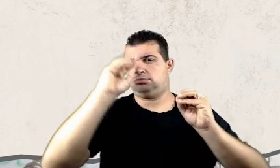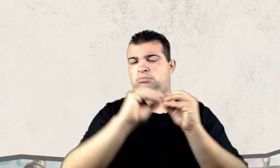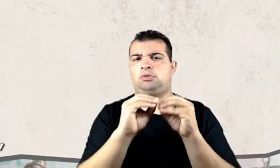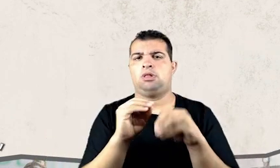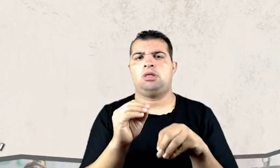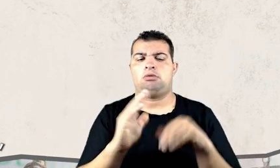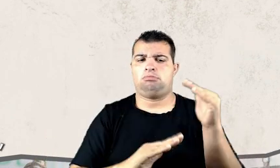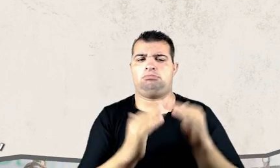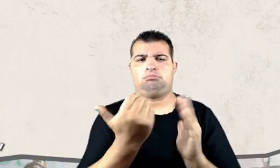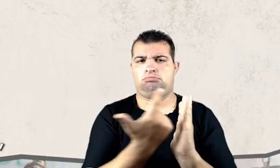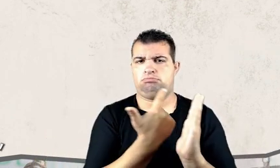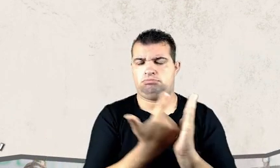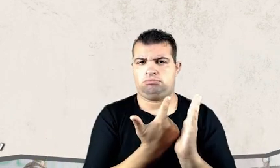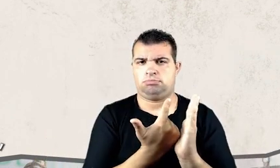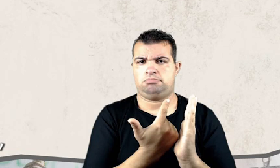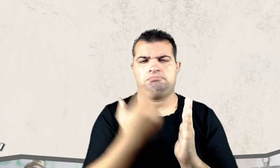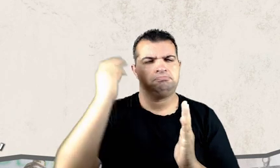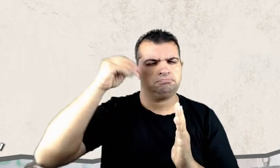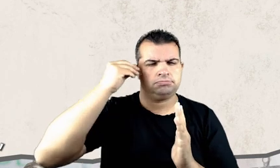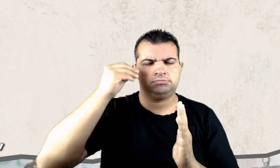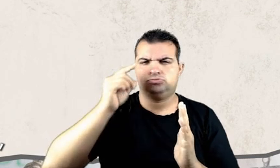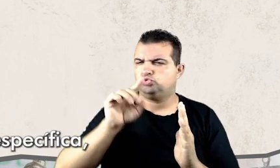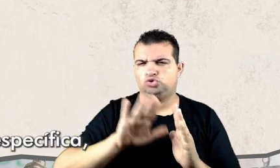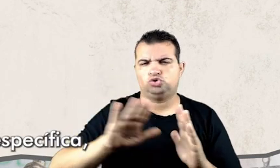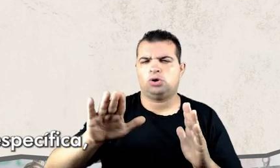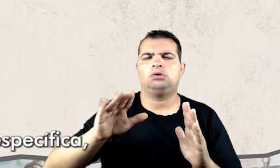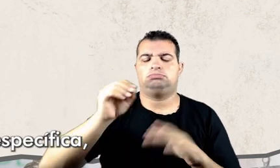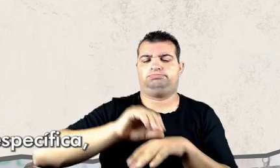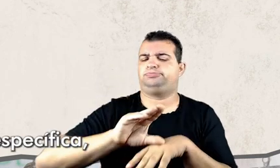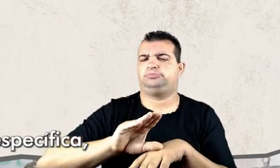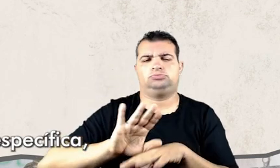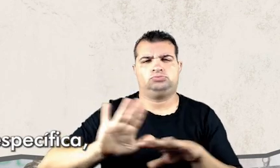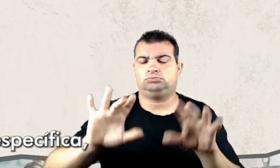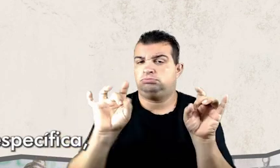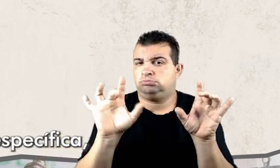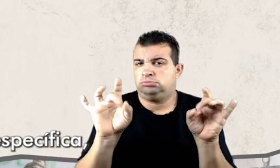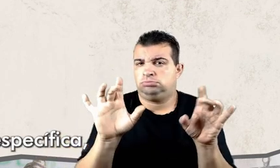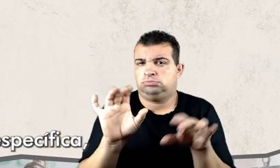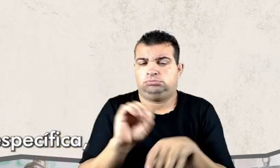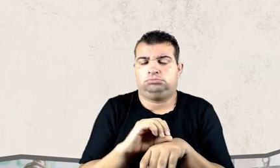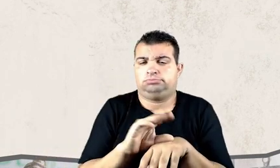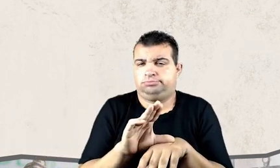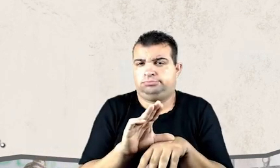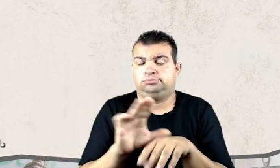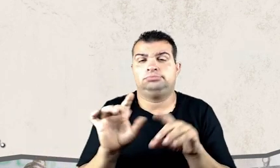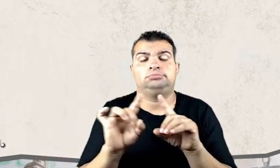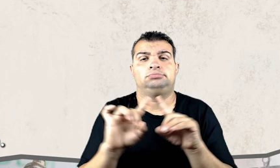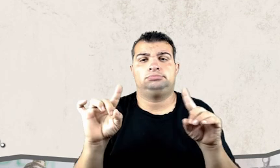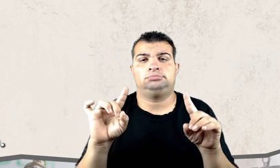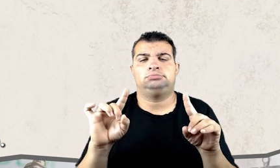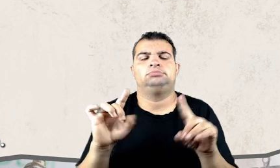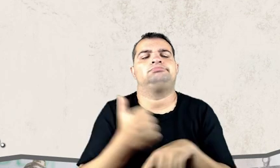anuncia nesta obra que a psicologia não só uma área de conhecimento específica,